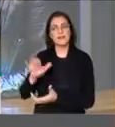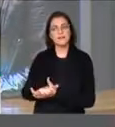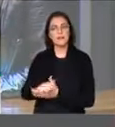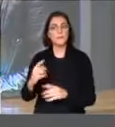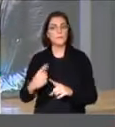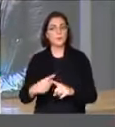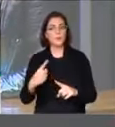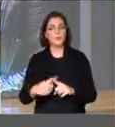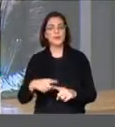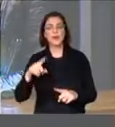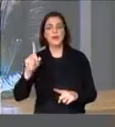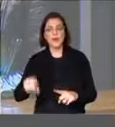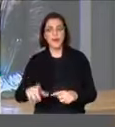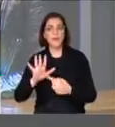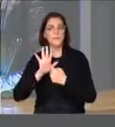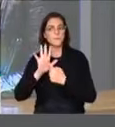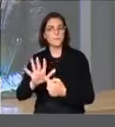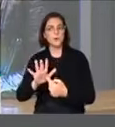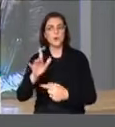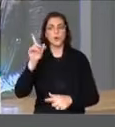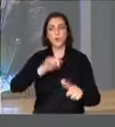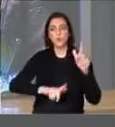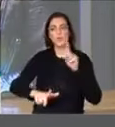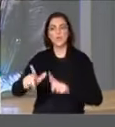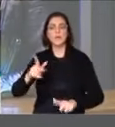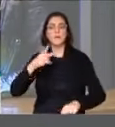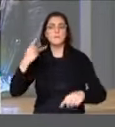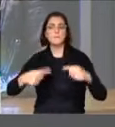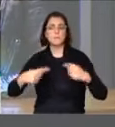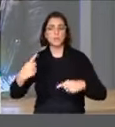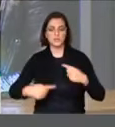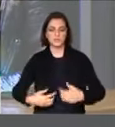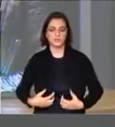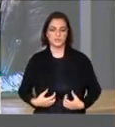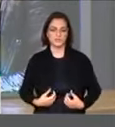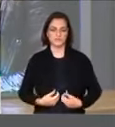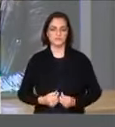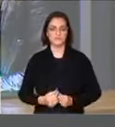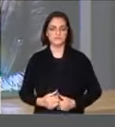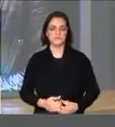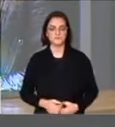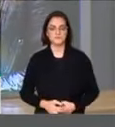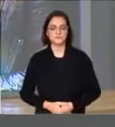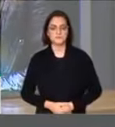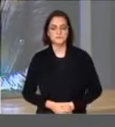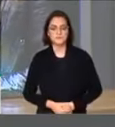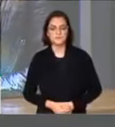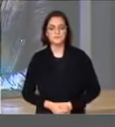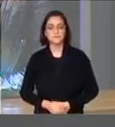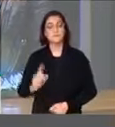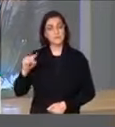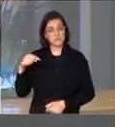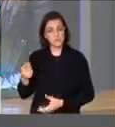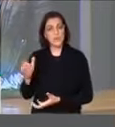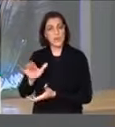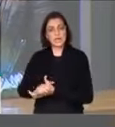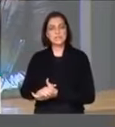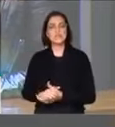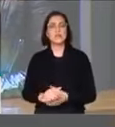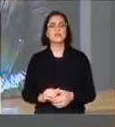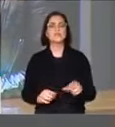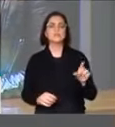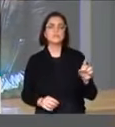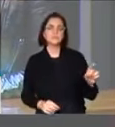nosso casamento foi um ato político. A partir do nosso casamento, Érica chamou a gente pelos nossos